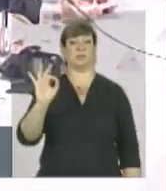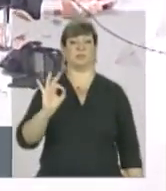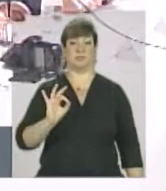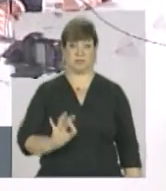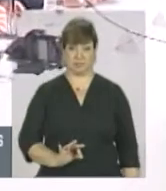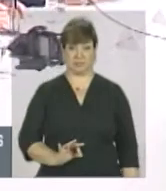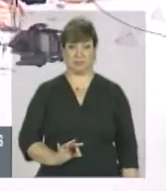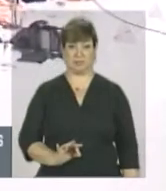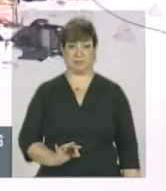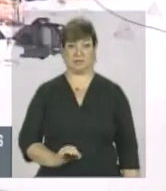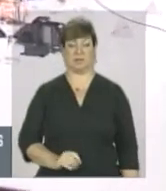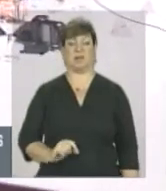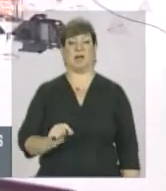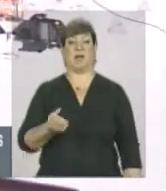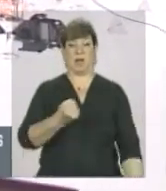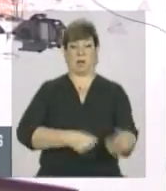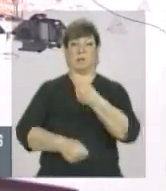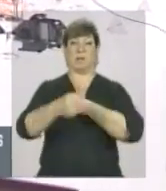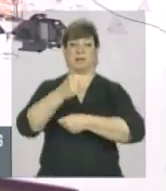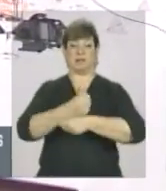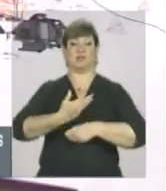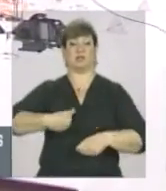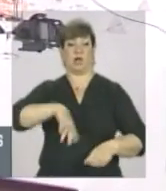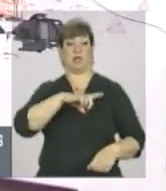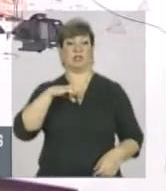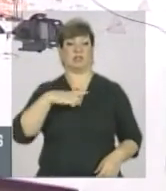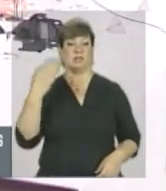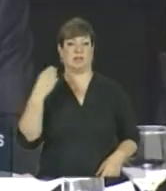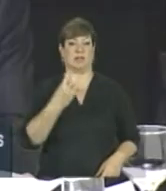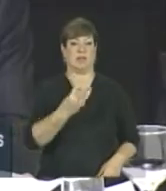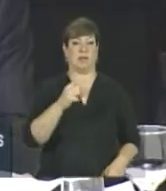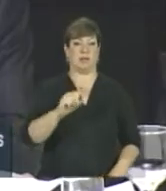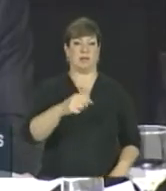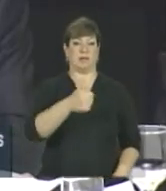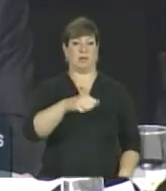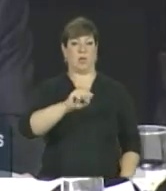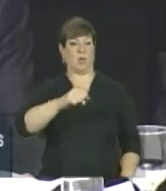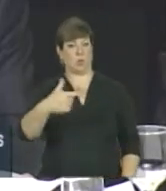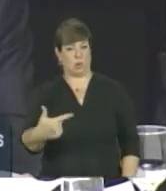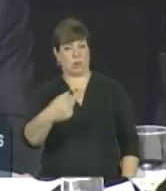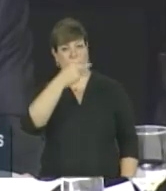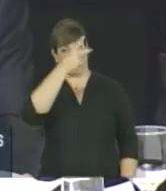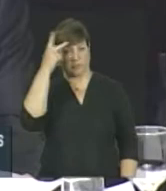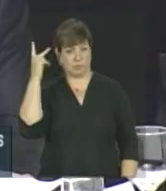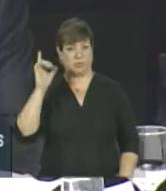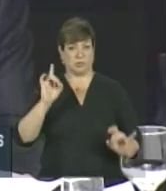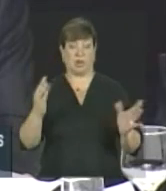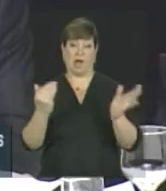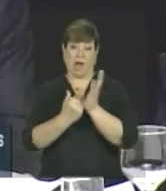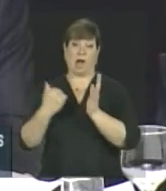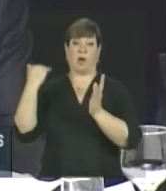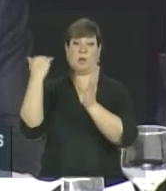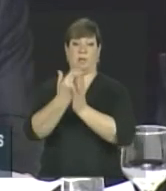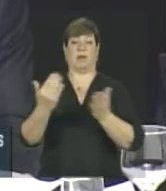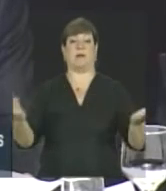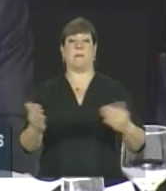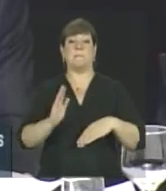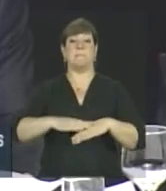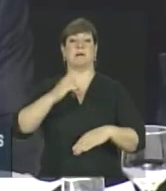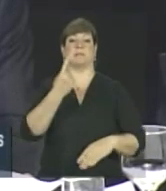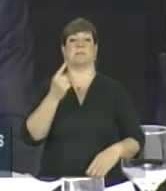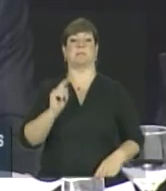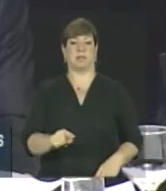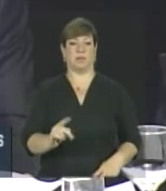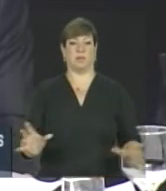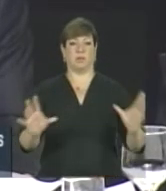33,3%. Ou seja, no ano passado nós tínhamos 3.182 atletas, aumentamos em mais de 1.000